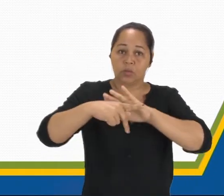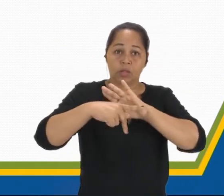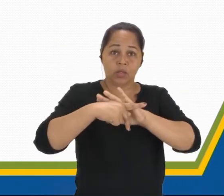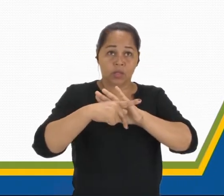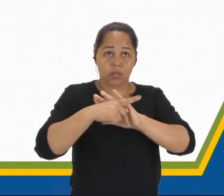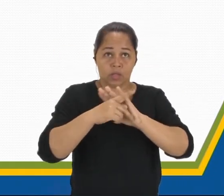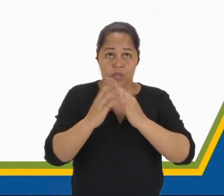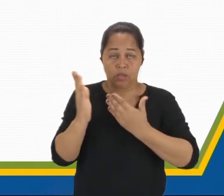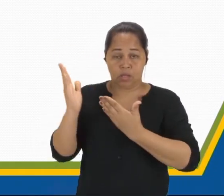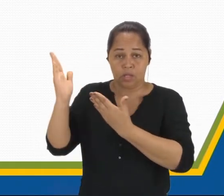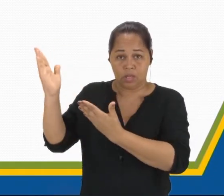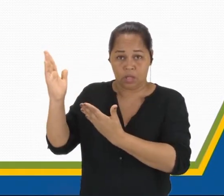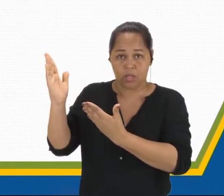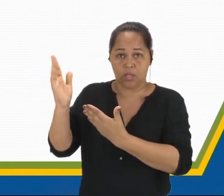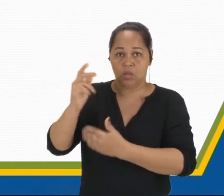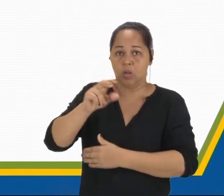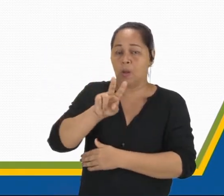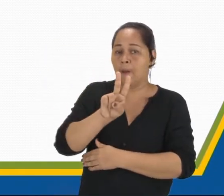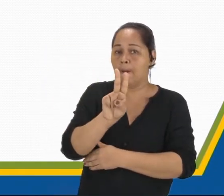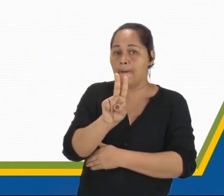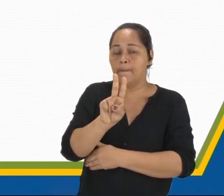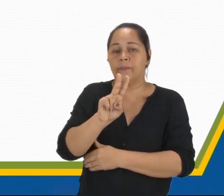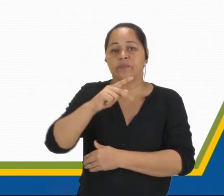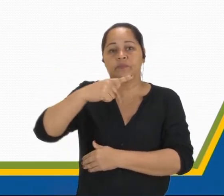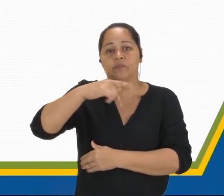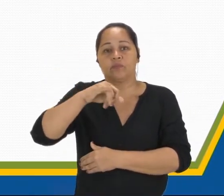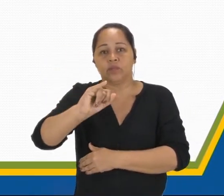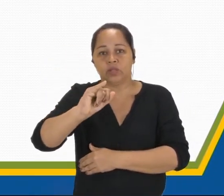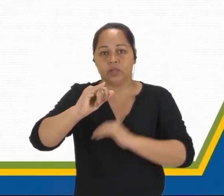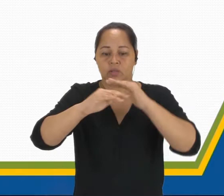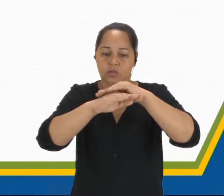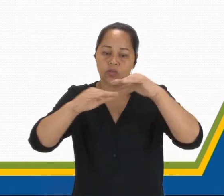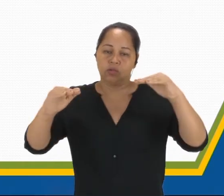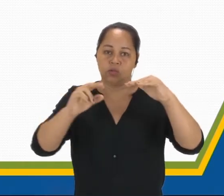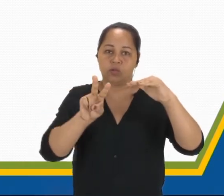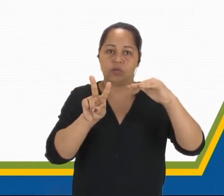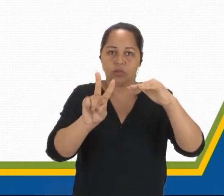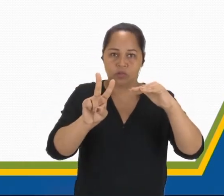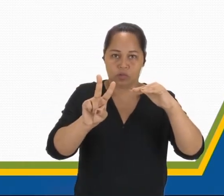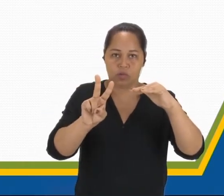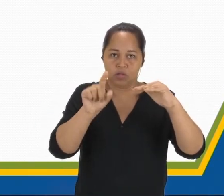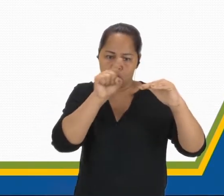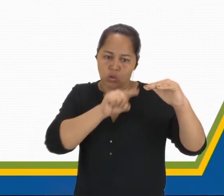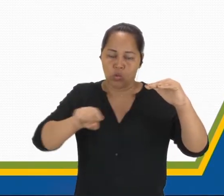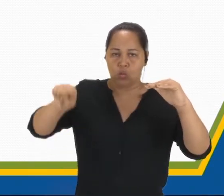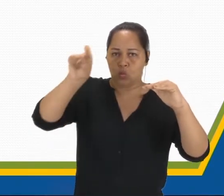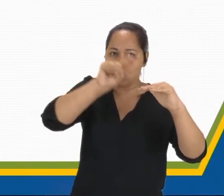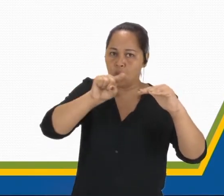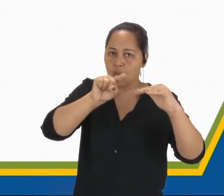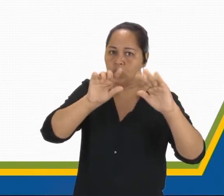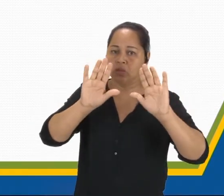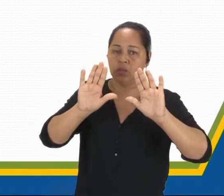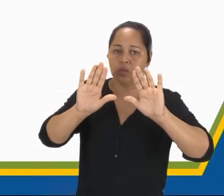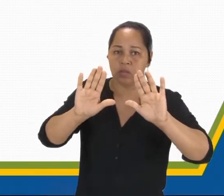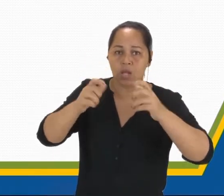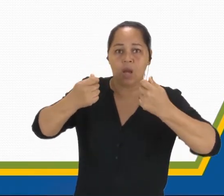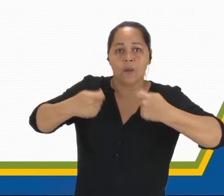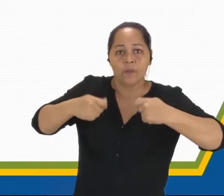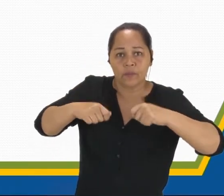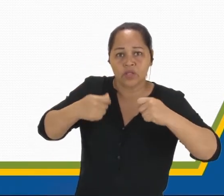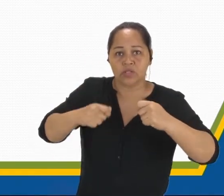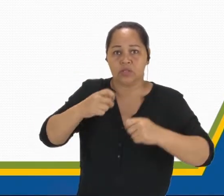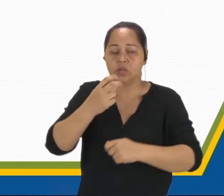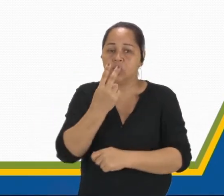quê? O x não pode ser π sobre 2 positivo nem negativo, tá? E todos os seus arcos côngruos. Todos os arcos delimitados por π